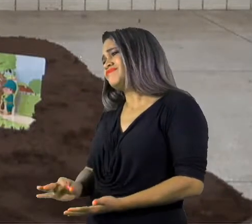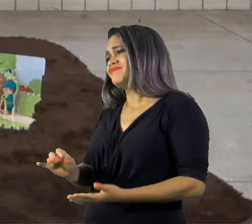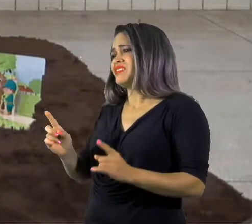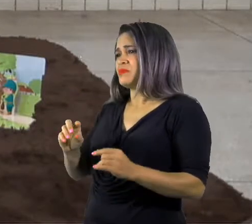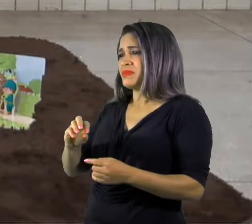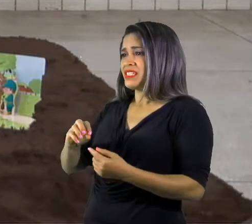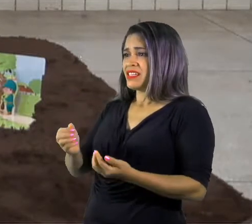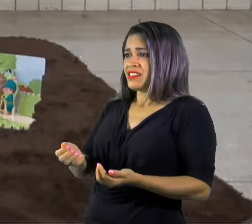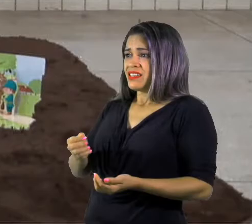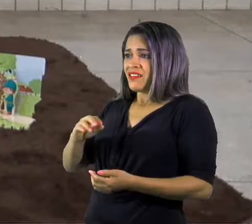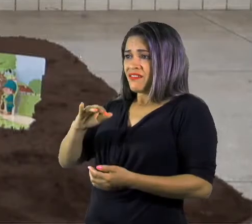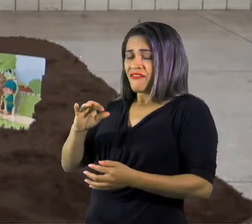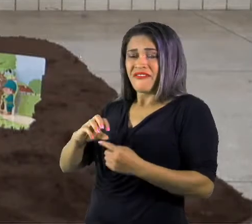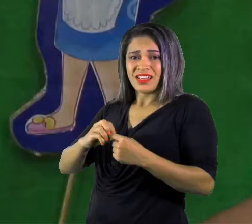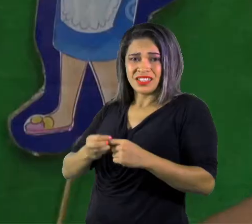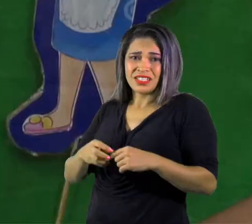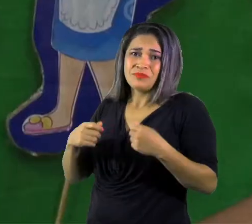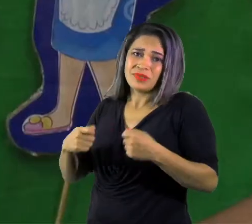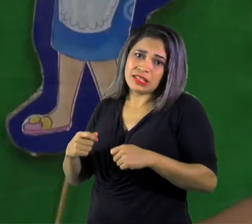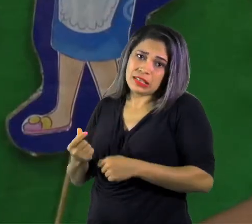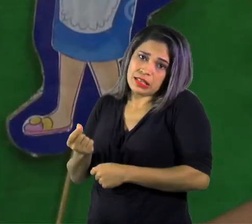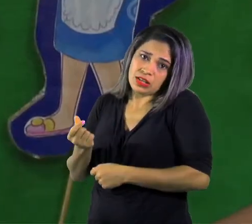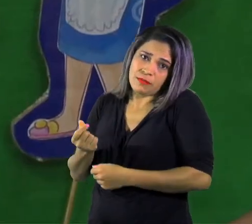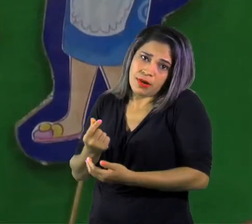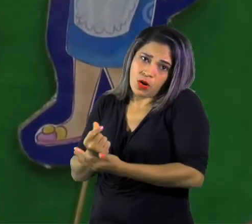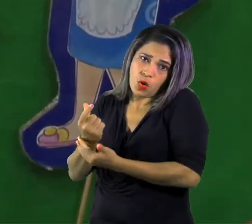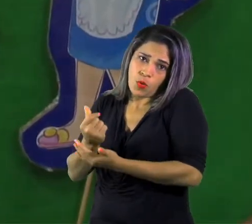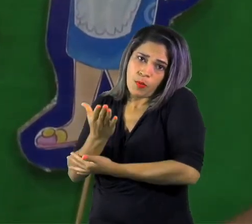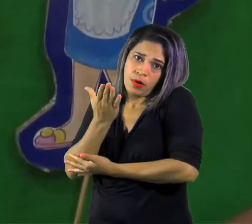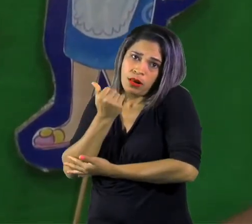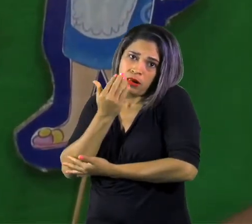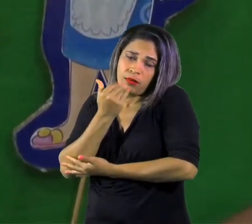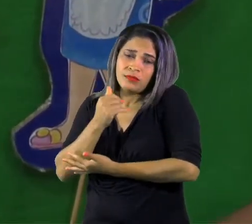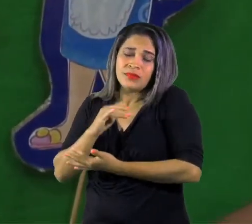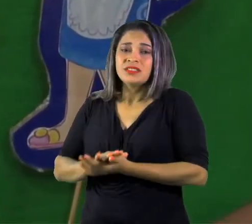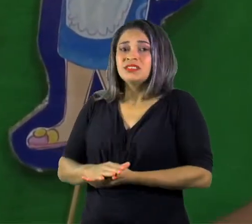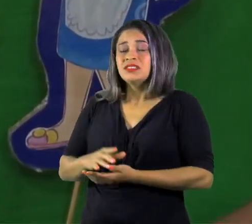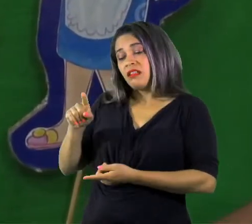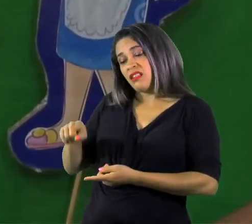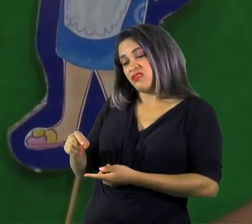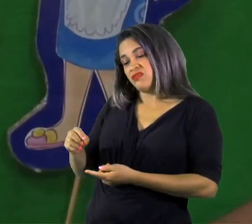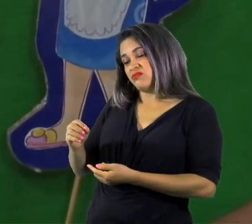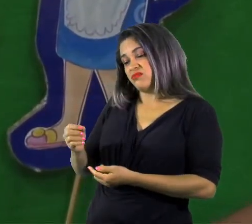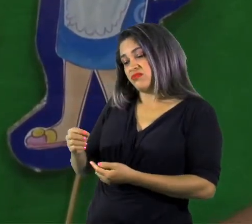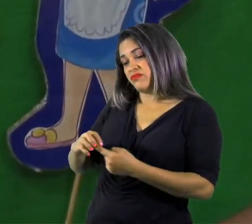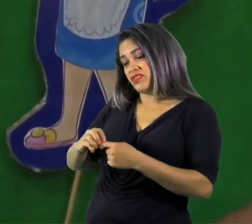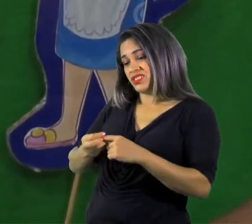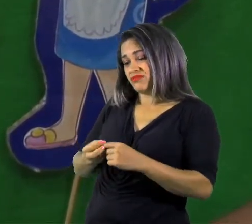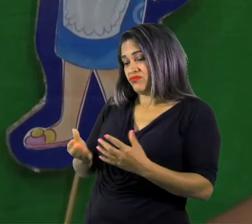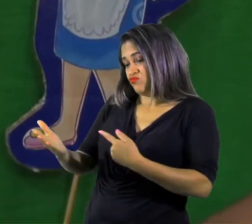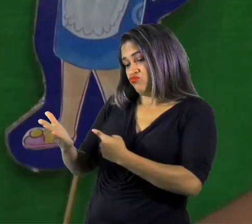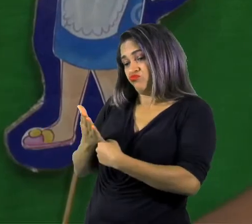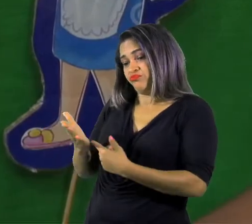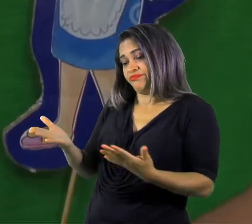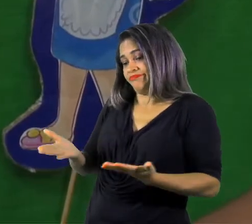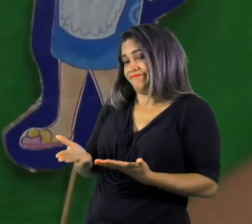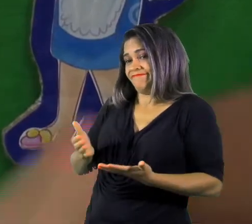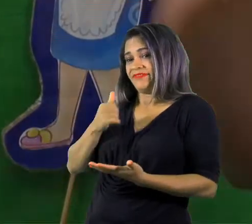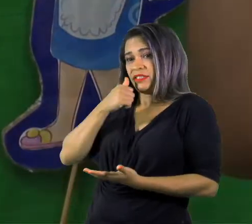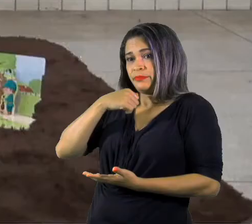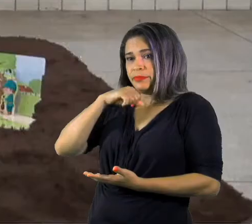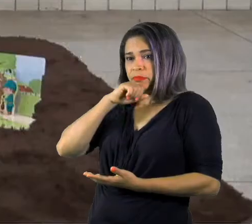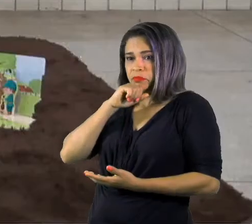porque a gente precisava de dinheiro para comprar o nosso alimento. Esses feijãozinhos não vão nos ajudar agora. E a mamãe, muito